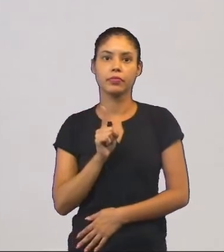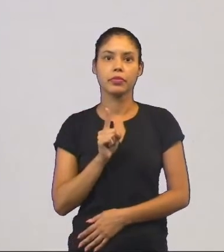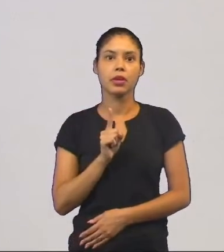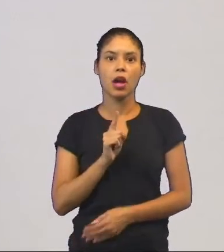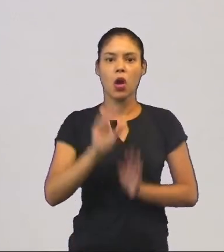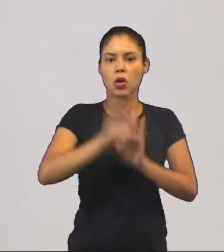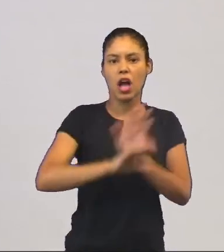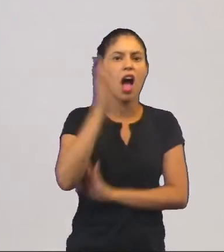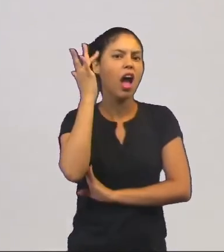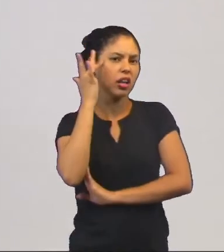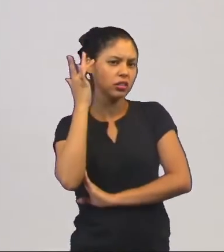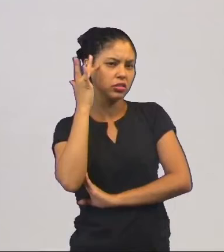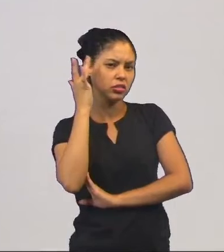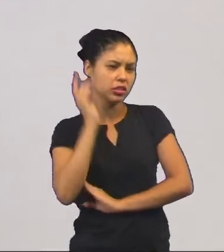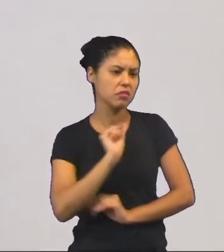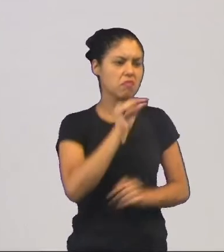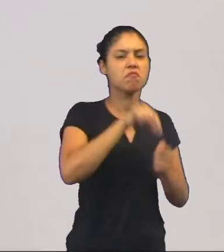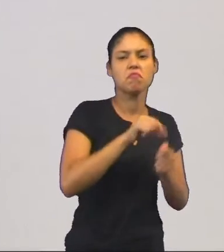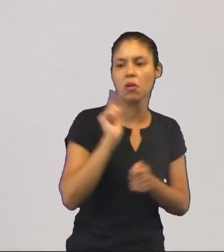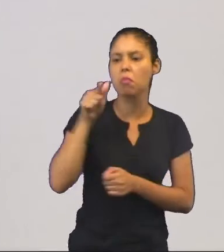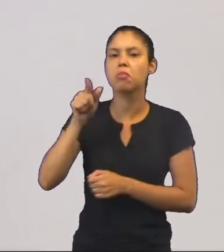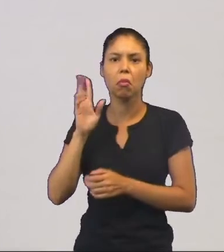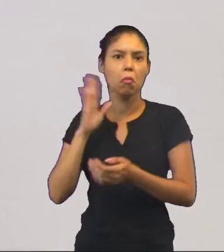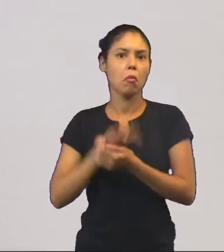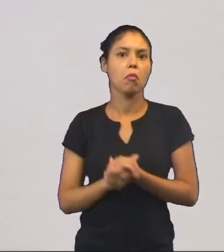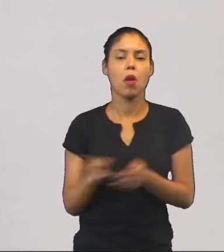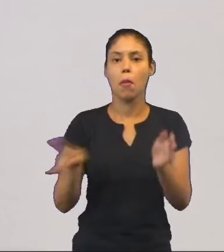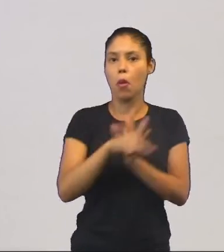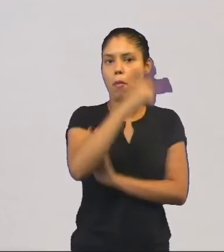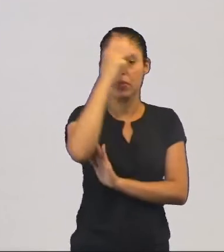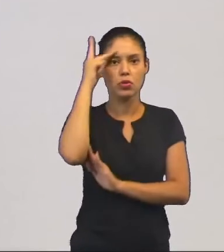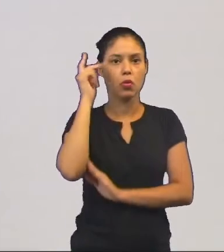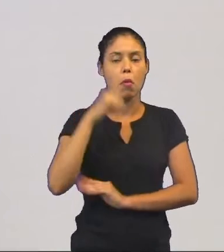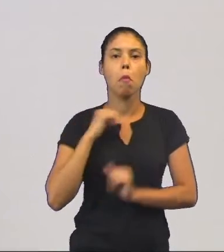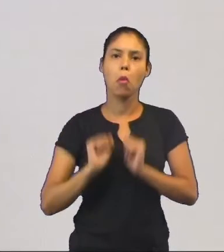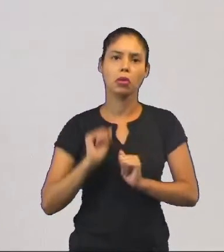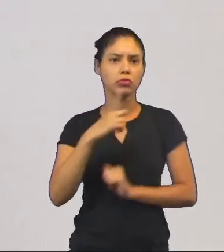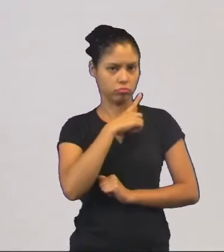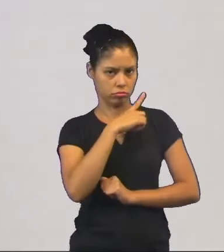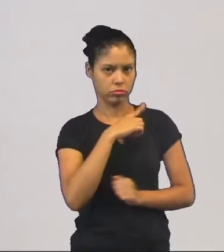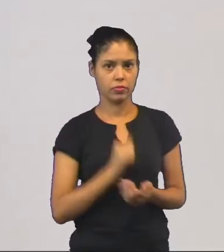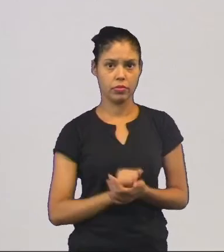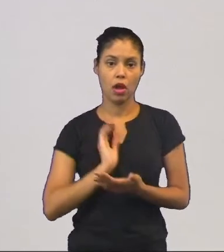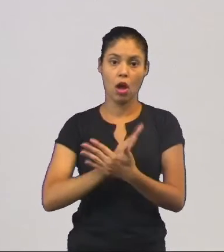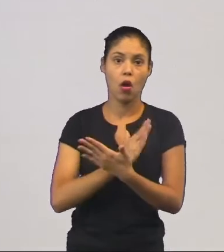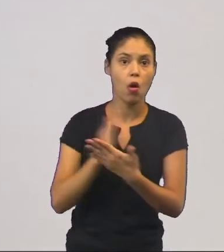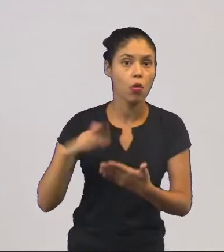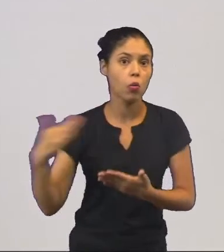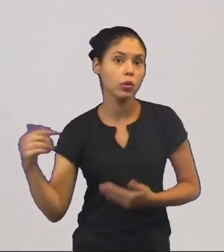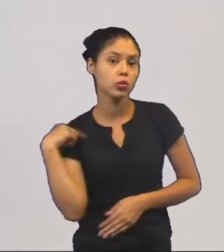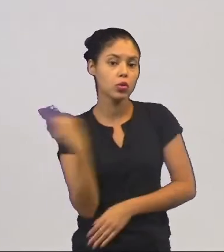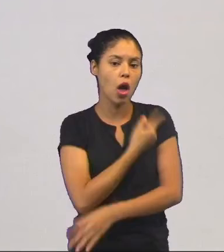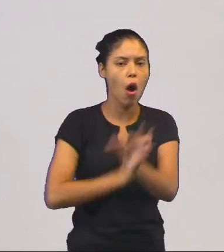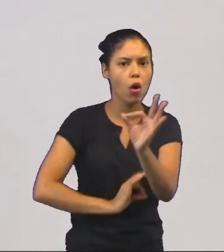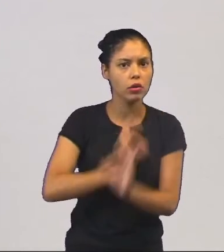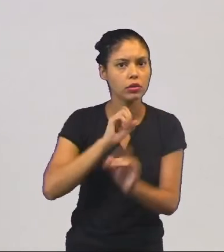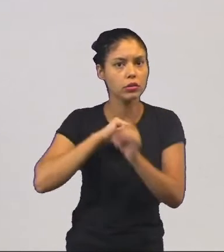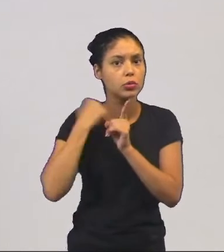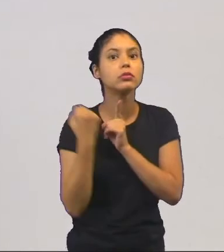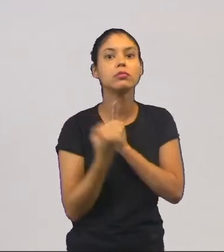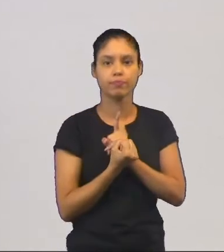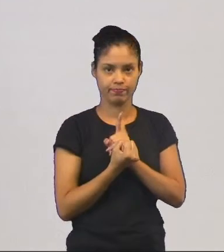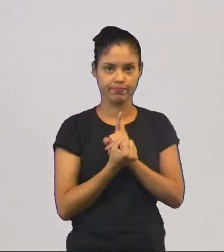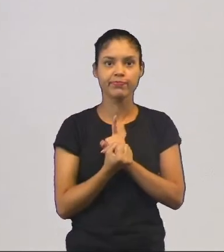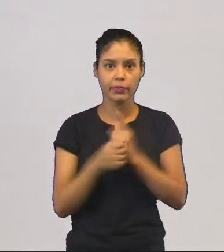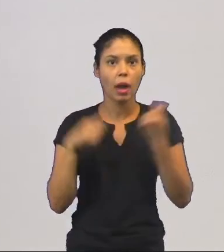concepções, os achismos, né, que uma pessoa, obviamente, ela pode ter. Quando nós tratamos de organização